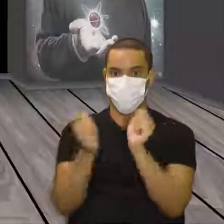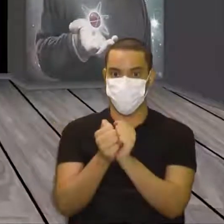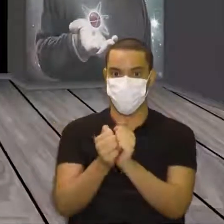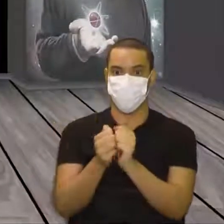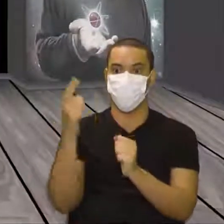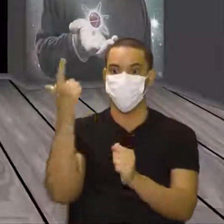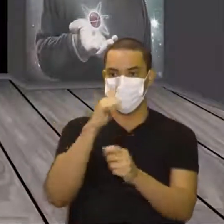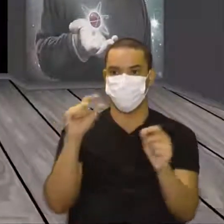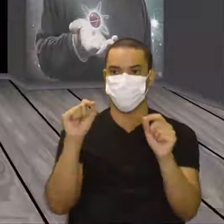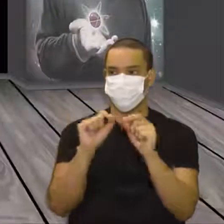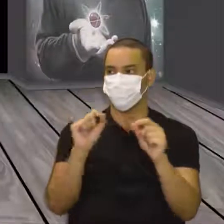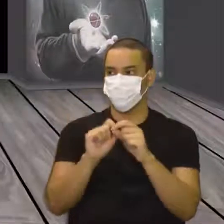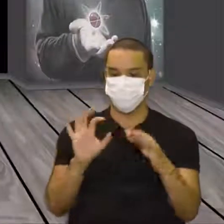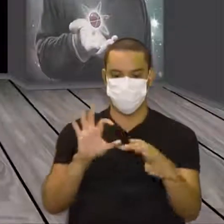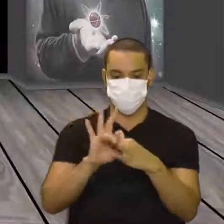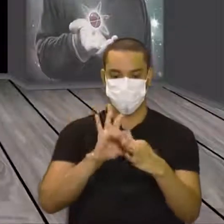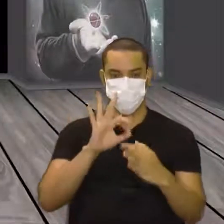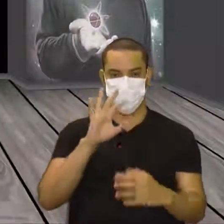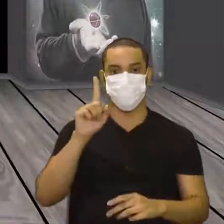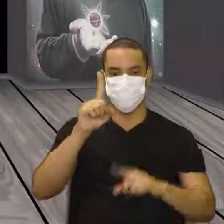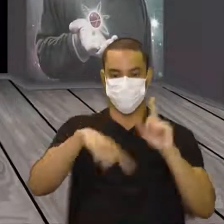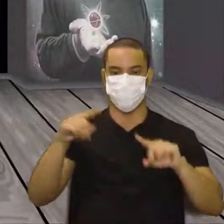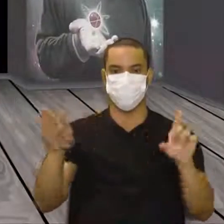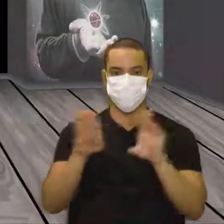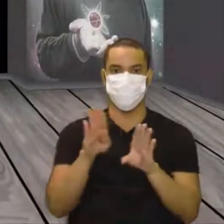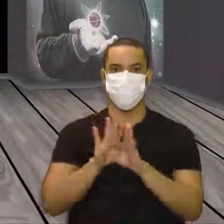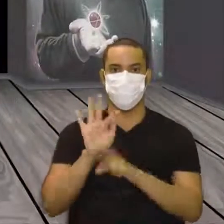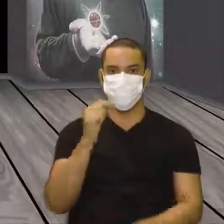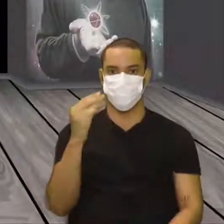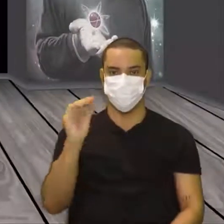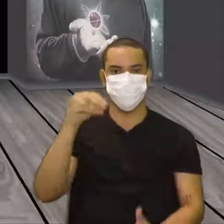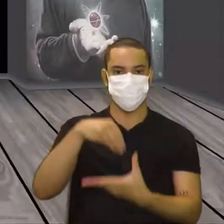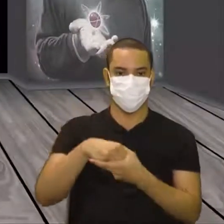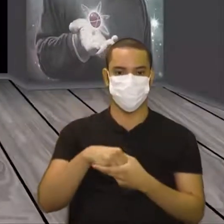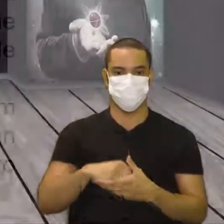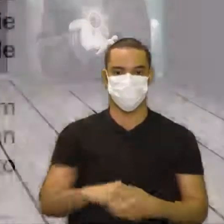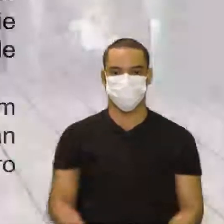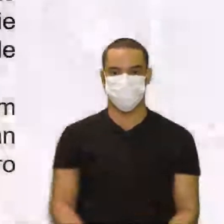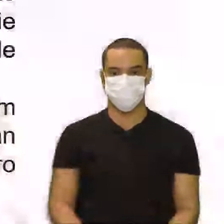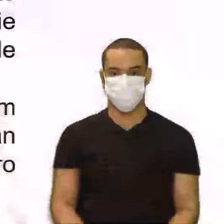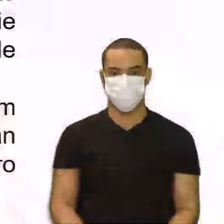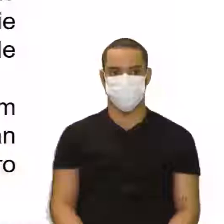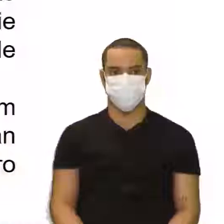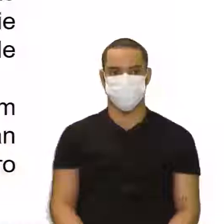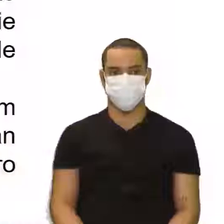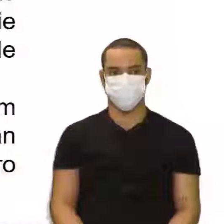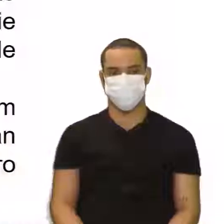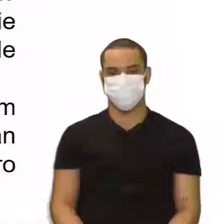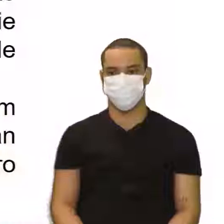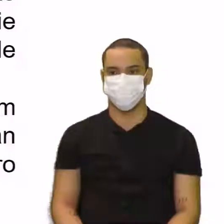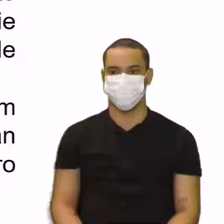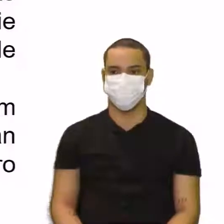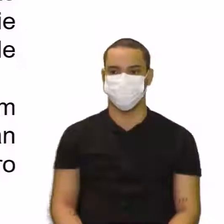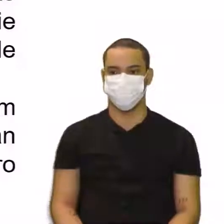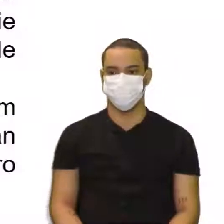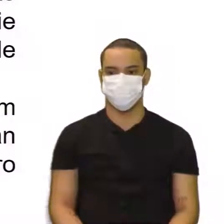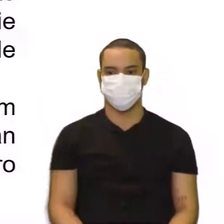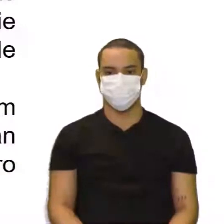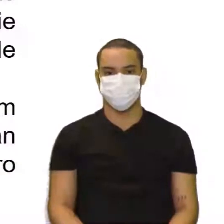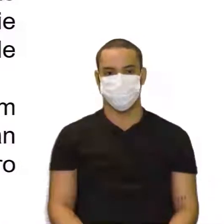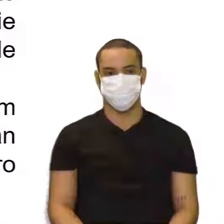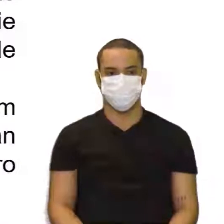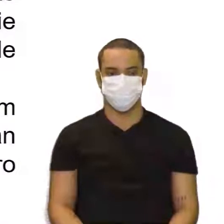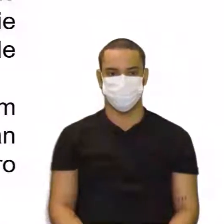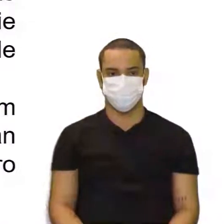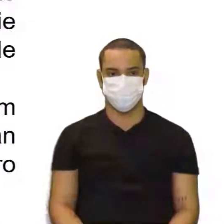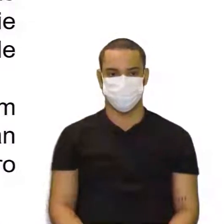consegue fazer a variação desse fluxo, tá bom? Então, vamos continuar, pessoal, olha só. E ali, ele continua